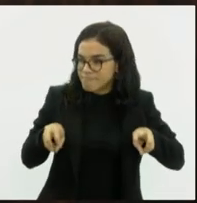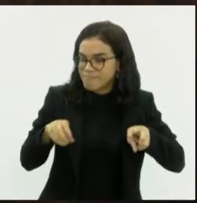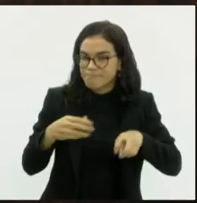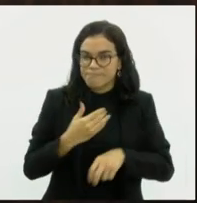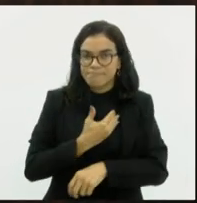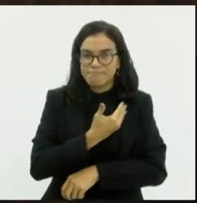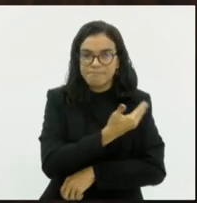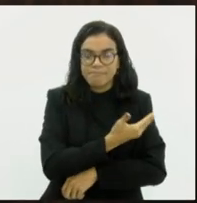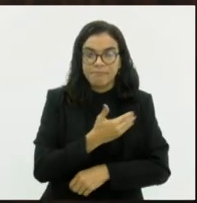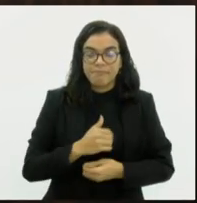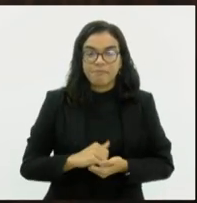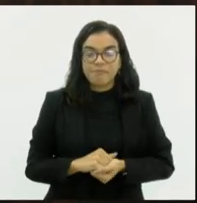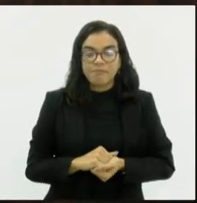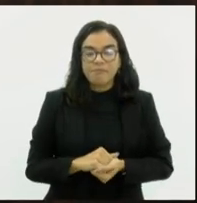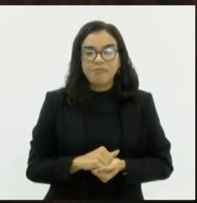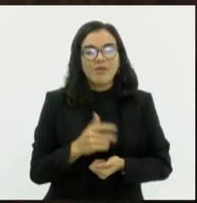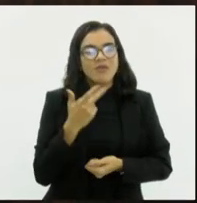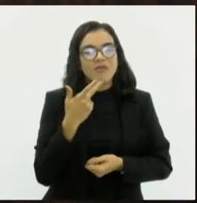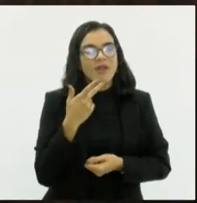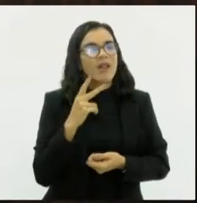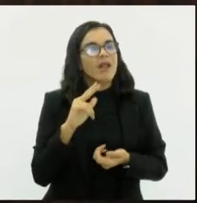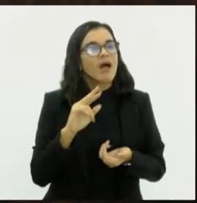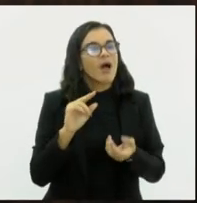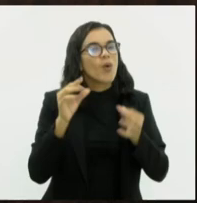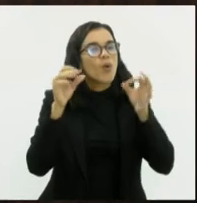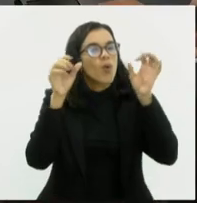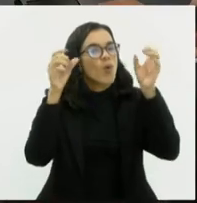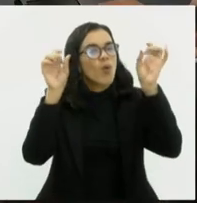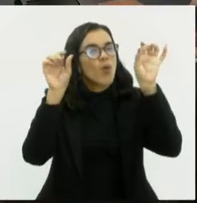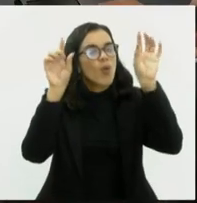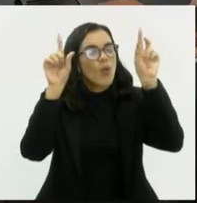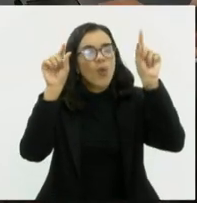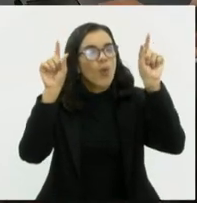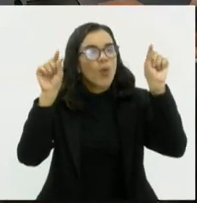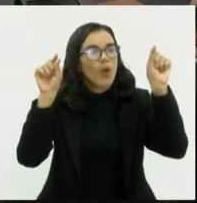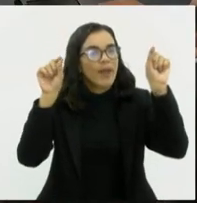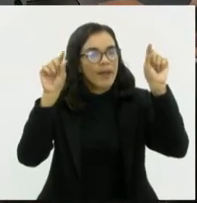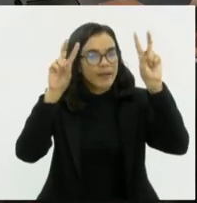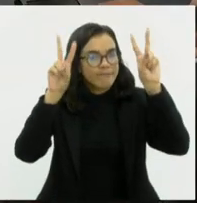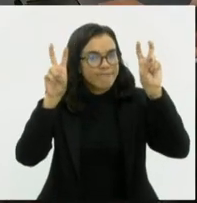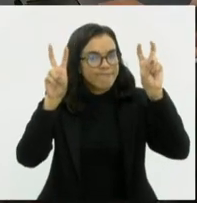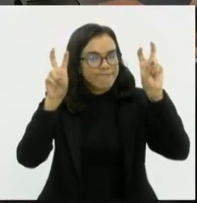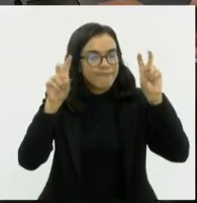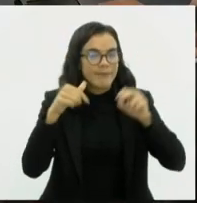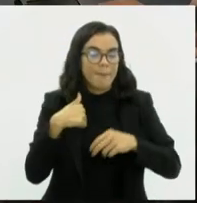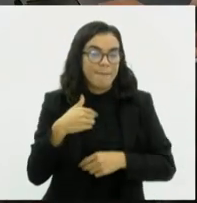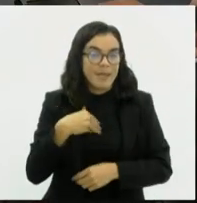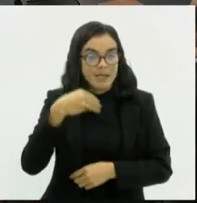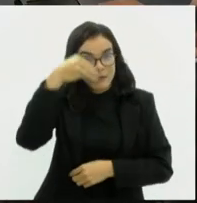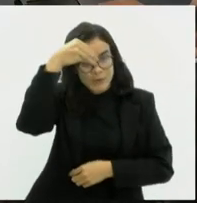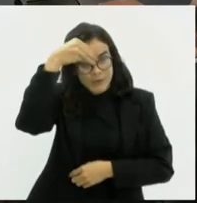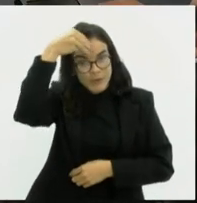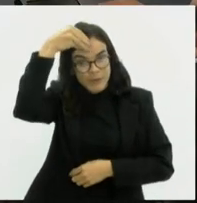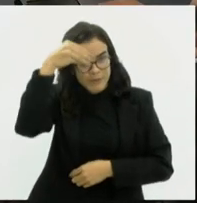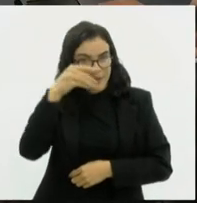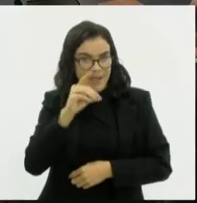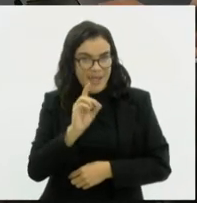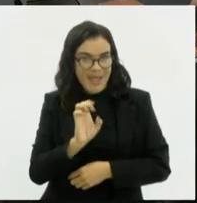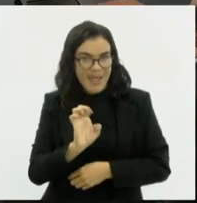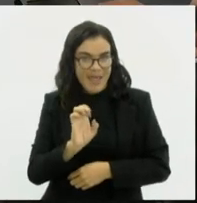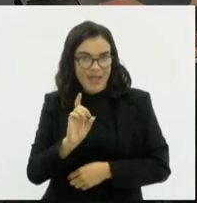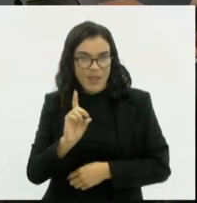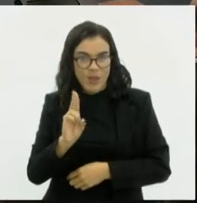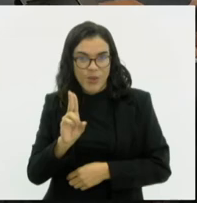E o que dizer da minha sobrinha, se me permite assim, se o Eduardo Cunha me